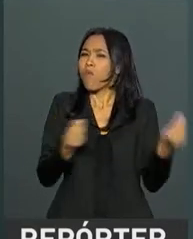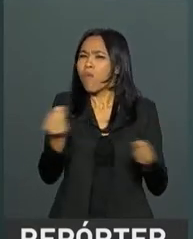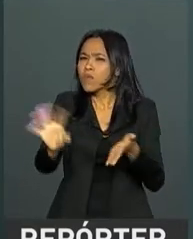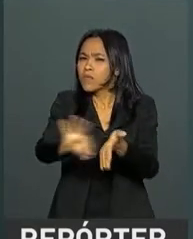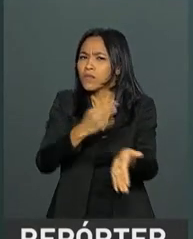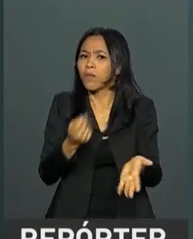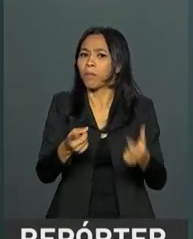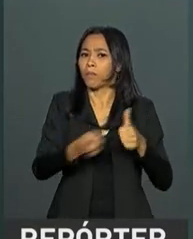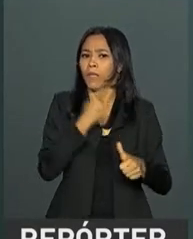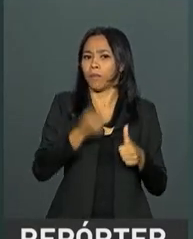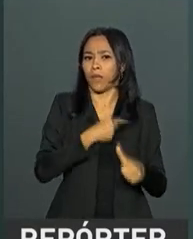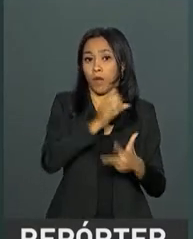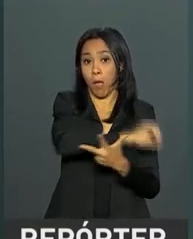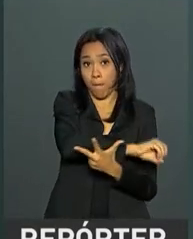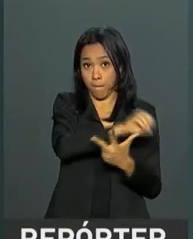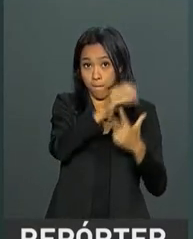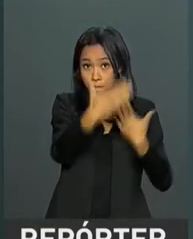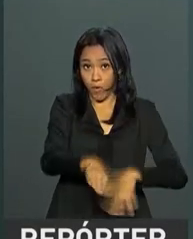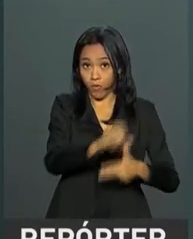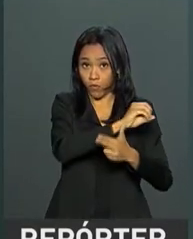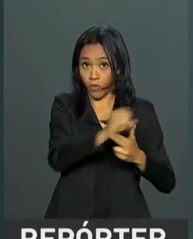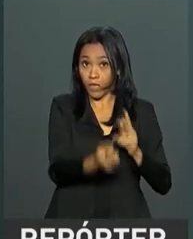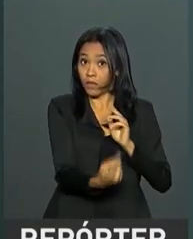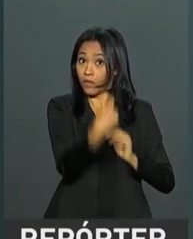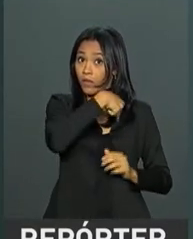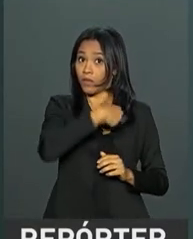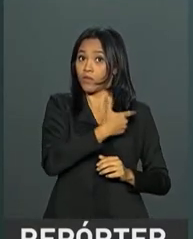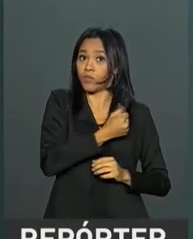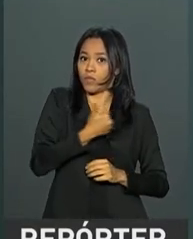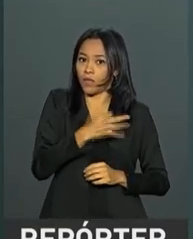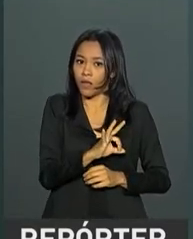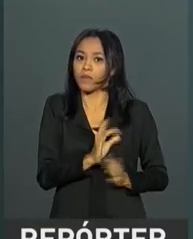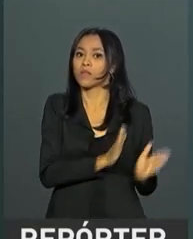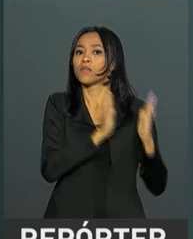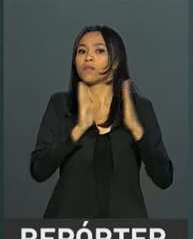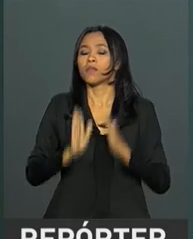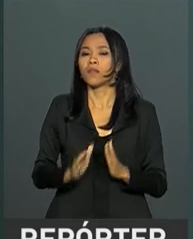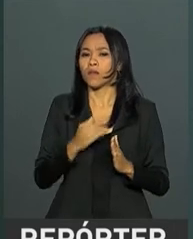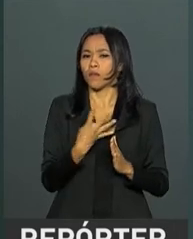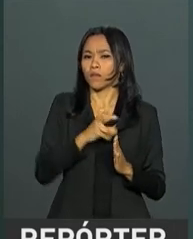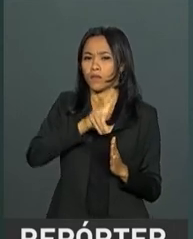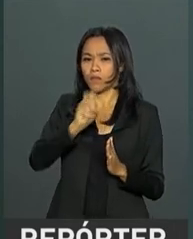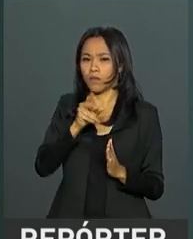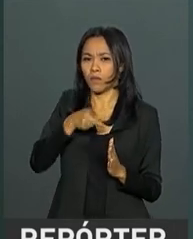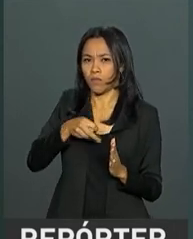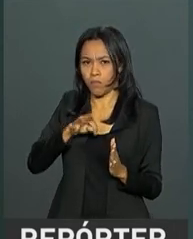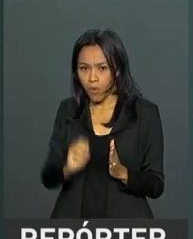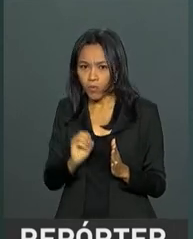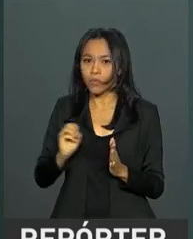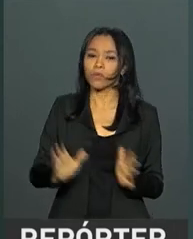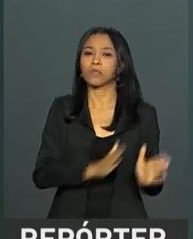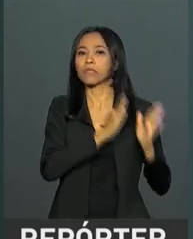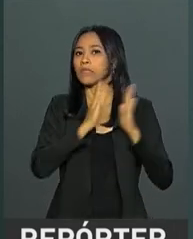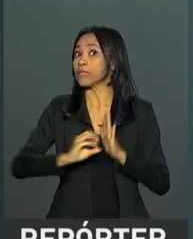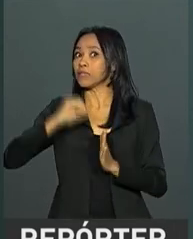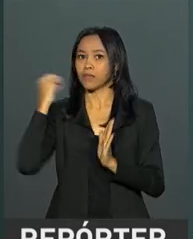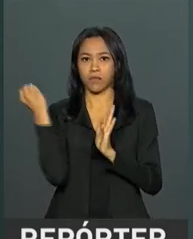prova do enem desde 2010 ter média acima de 450 pontos e não ter tirado zero na